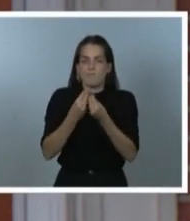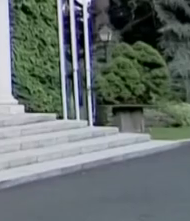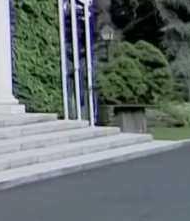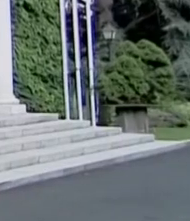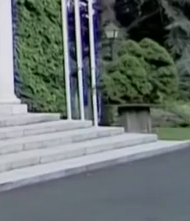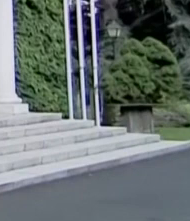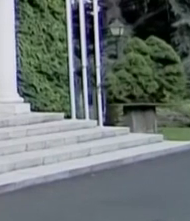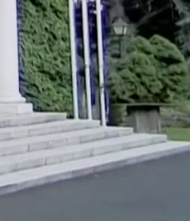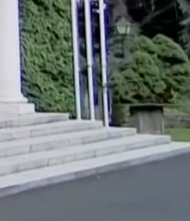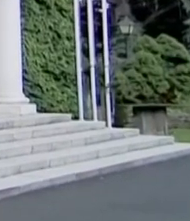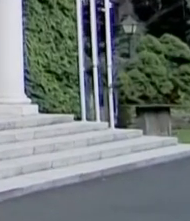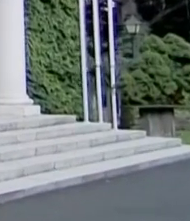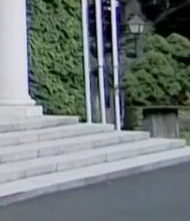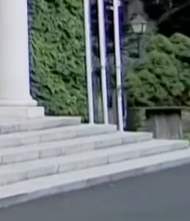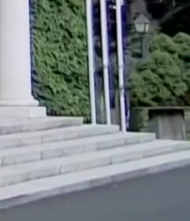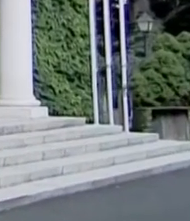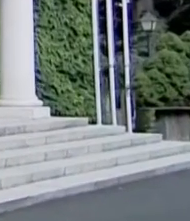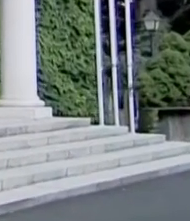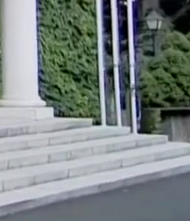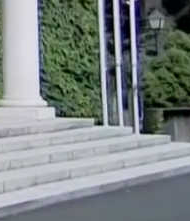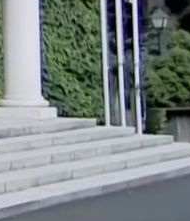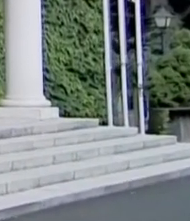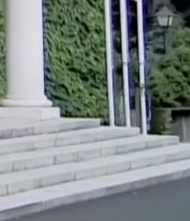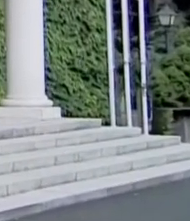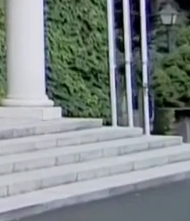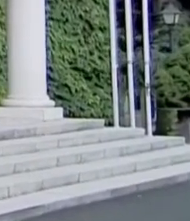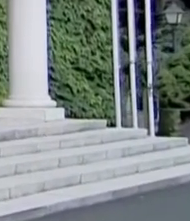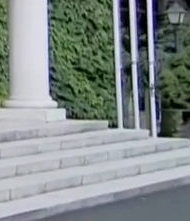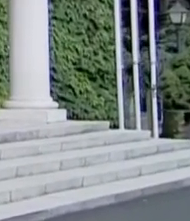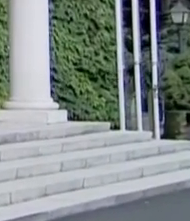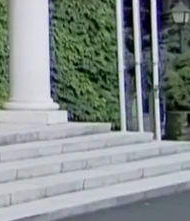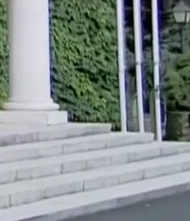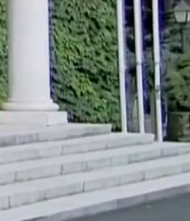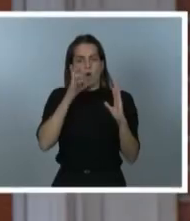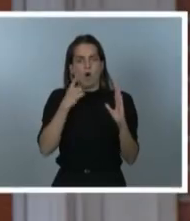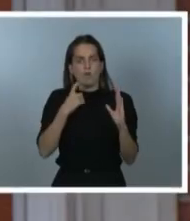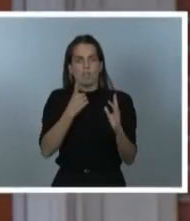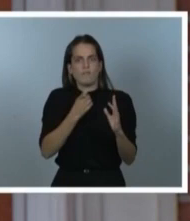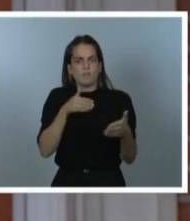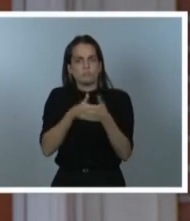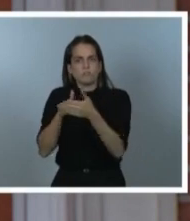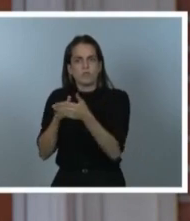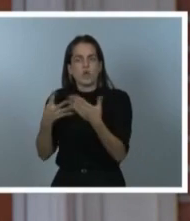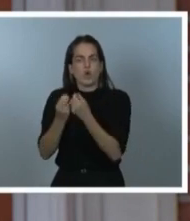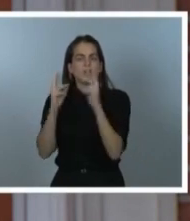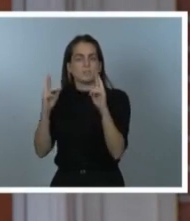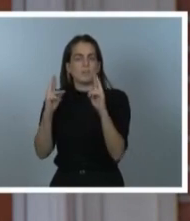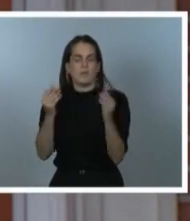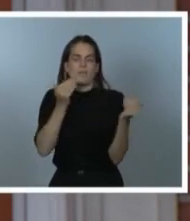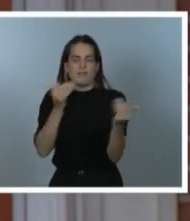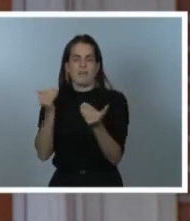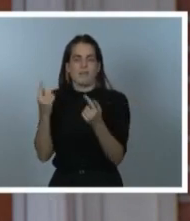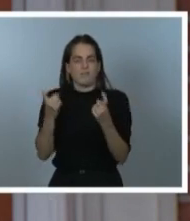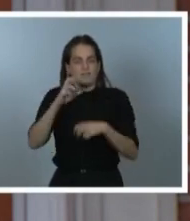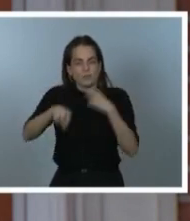de espanhol os 9 separatistas foram Condenados em outubro de dois mil e dezenove apenas de 9 a 13 anos de prisão